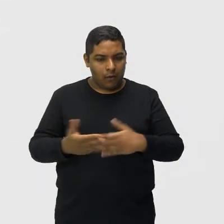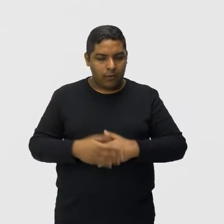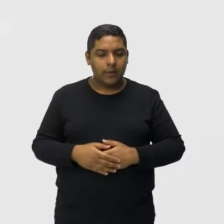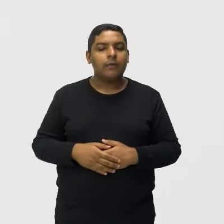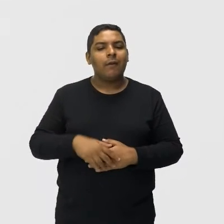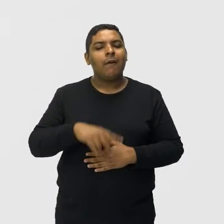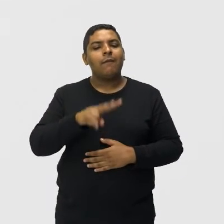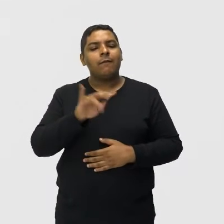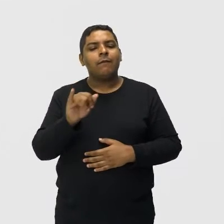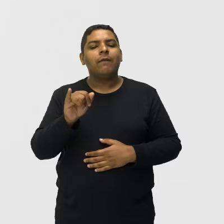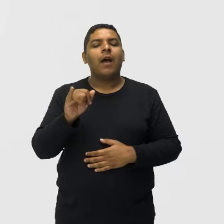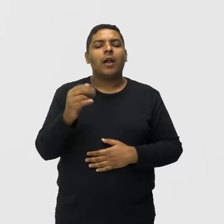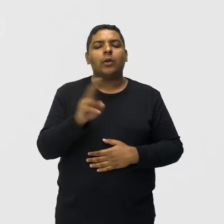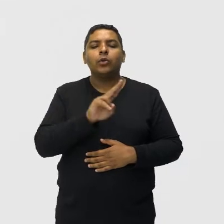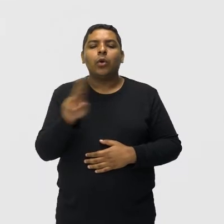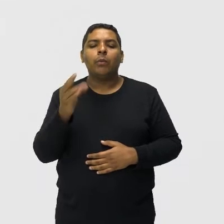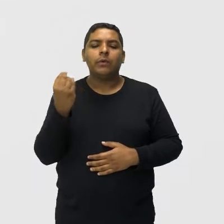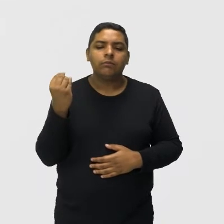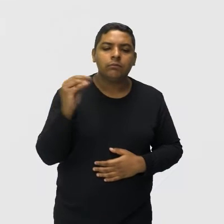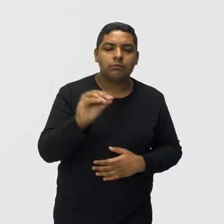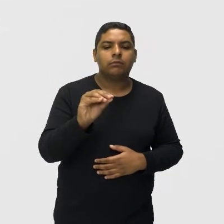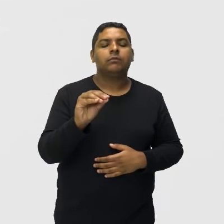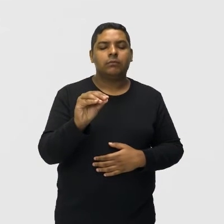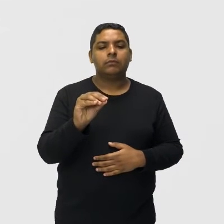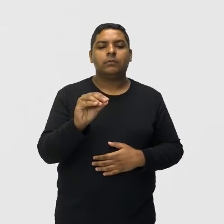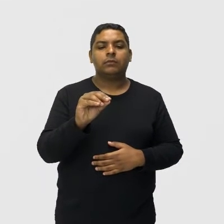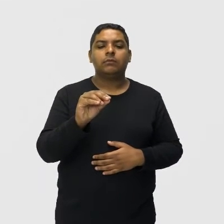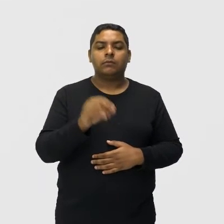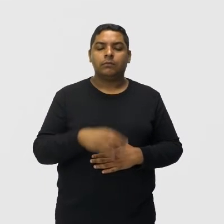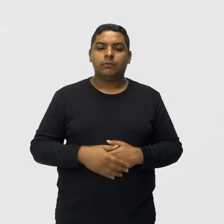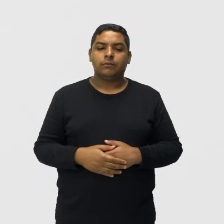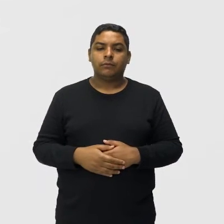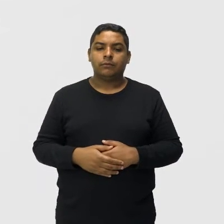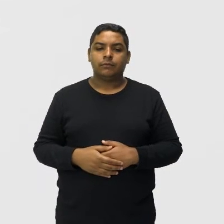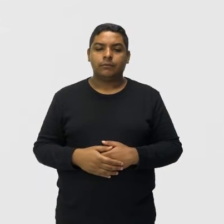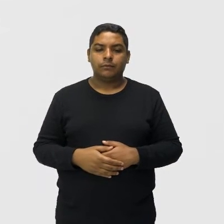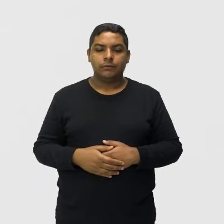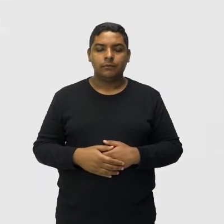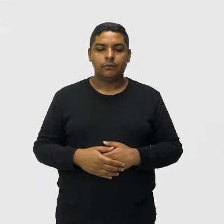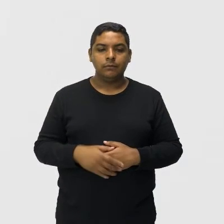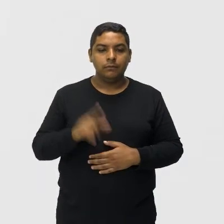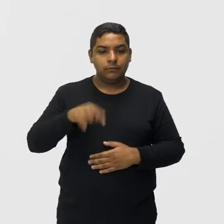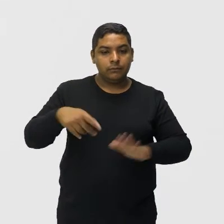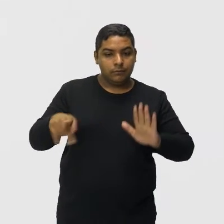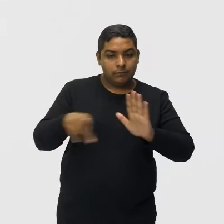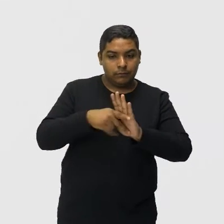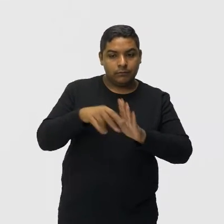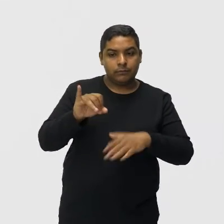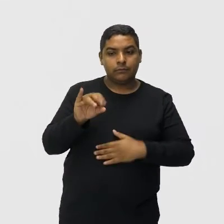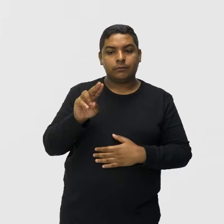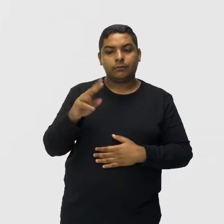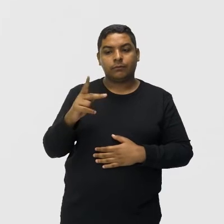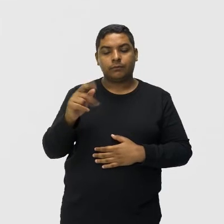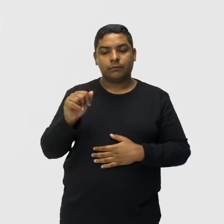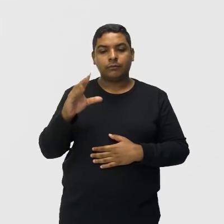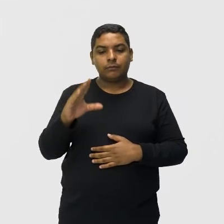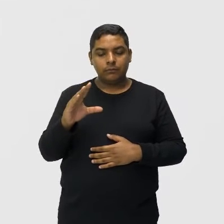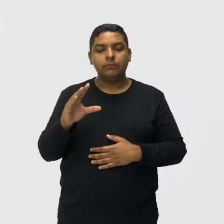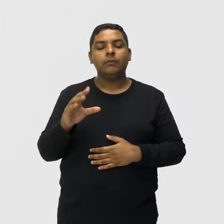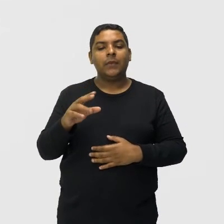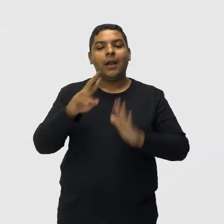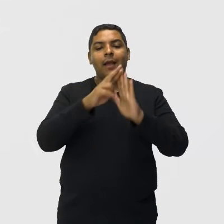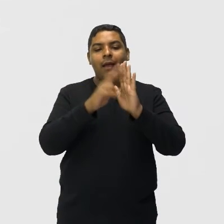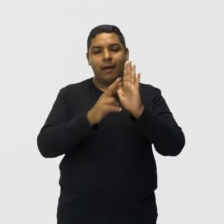vai nomear, tá? Indicando, logicamente, segundo a IUPAC, utilizando aquelas regrinhas de nomenclatura